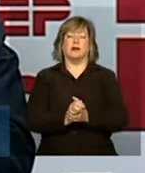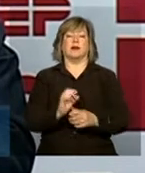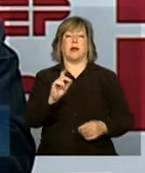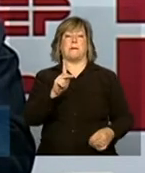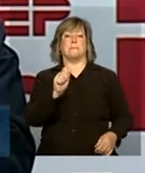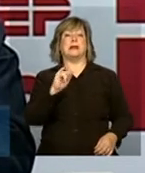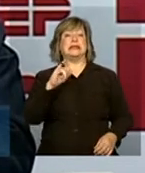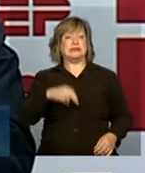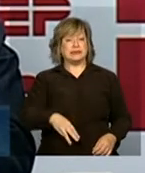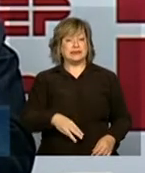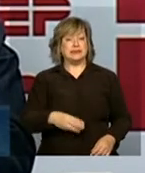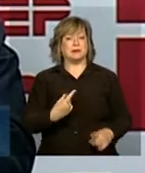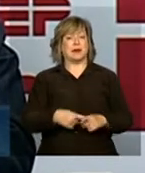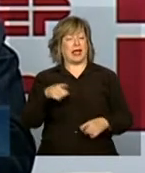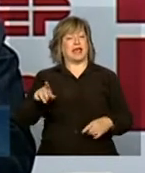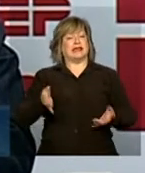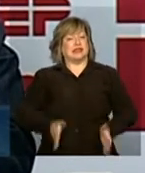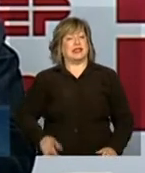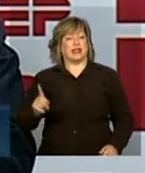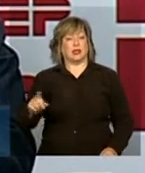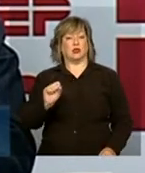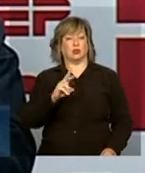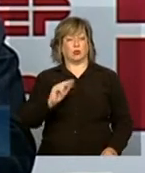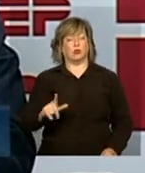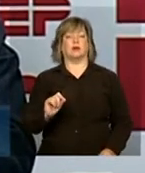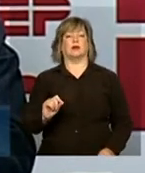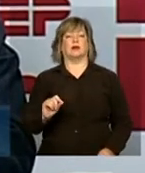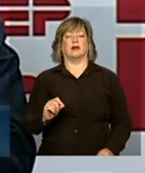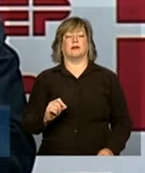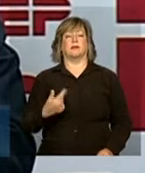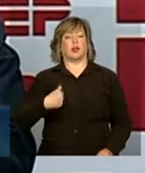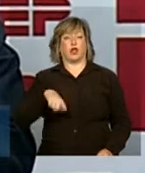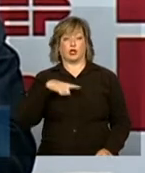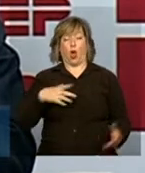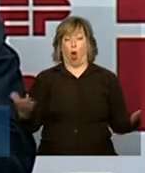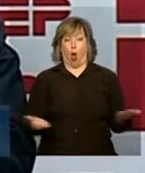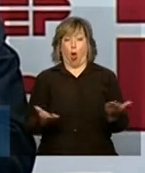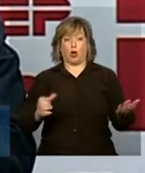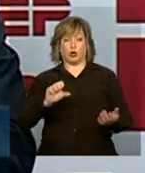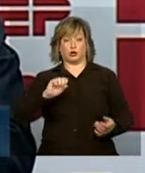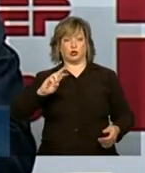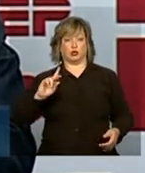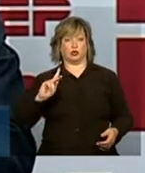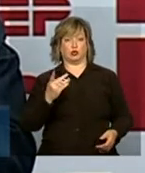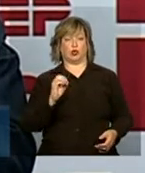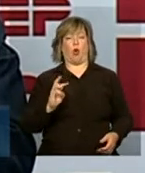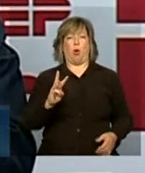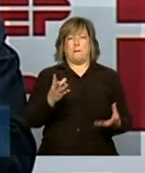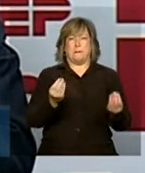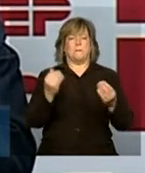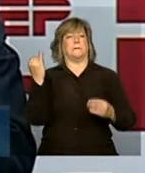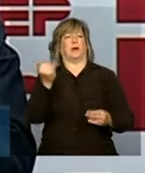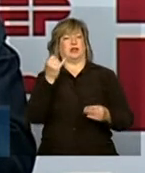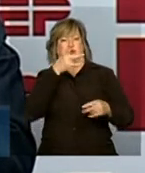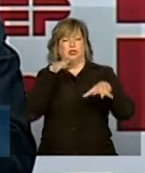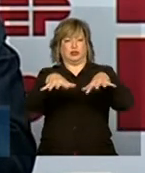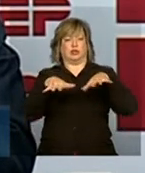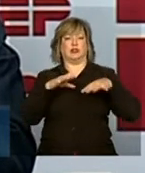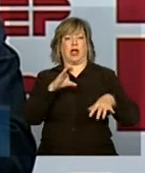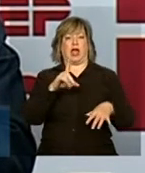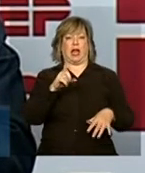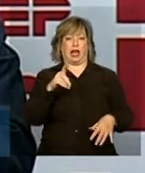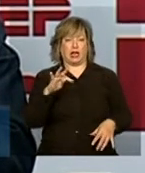Paim, que é gaúcho, foi, nós tínhamos hoje um show muito importante, muita gente, do Cleito